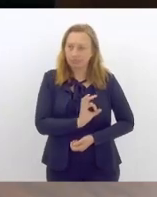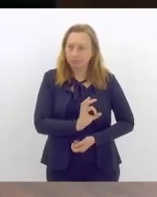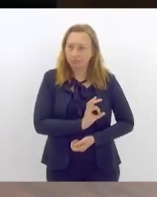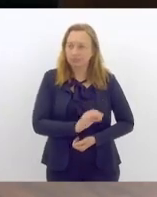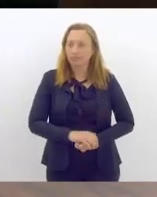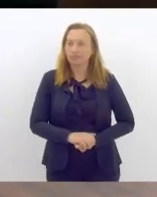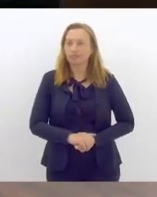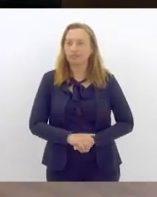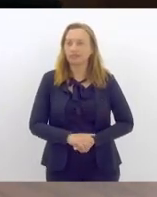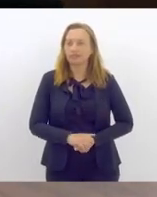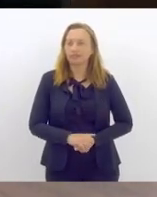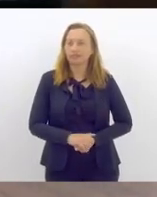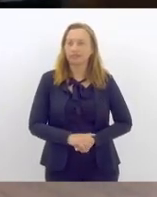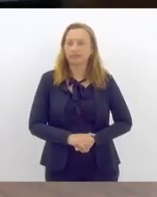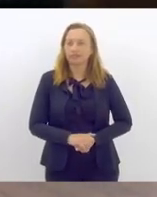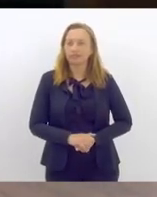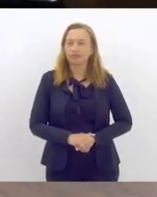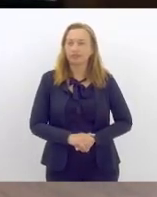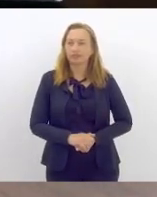louvo